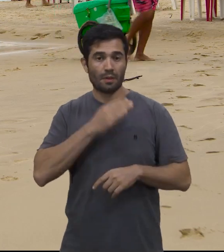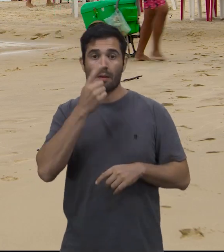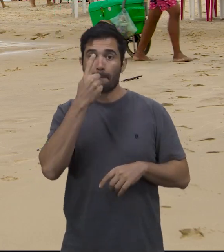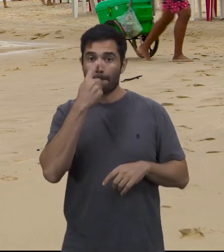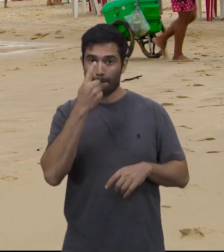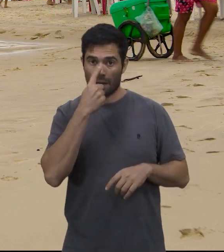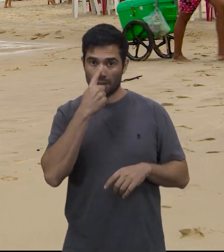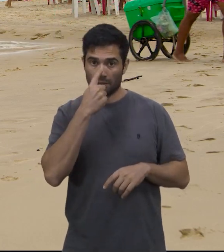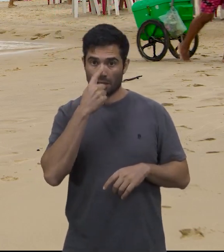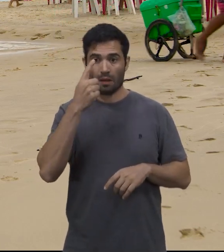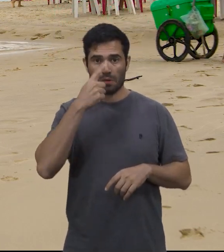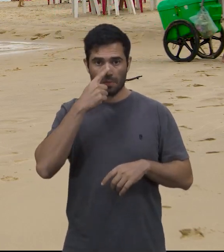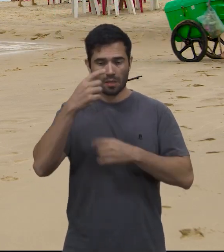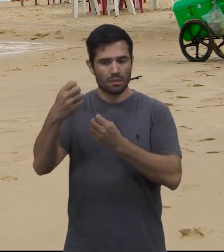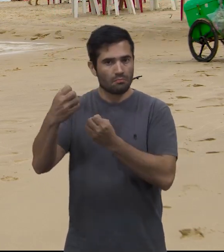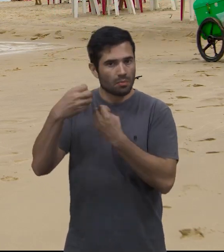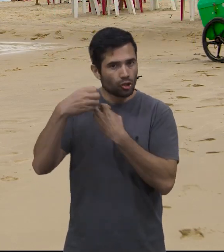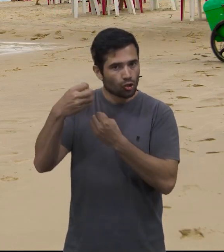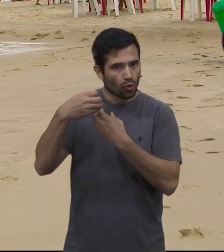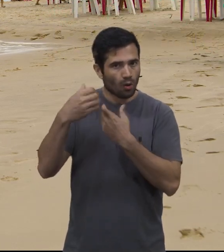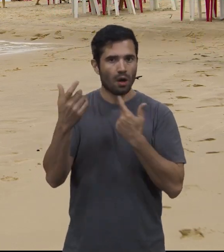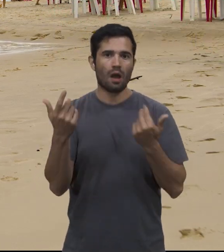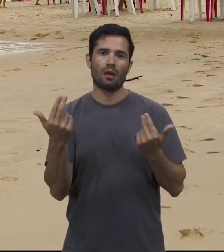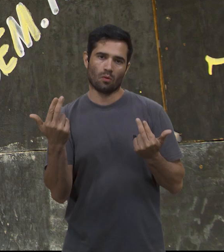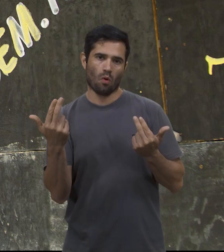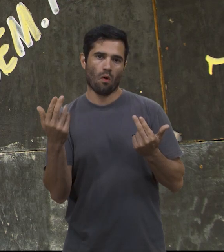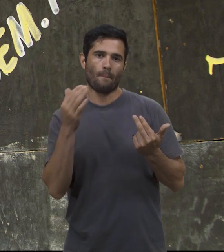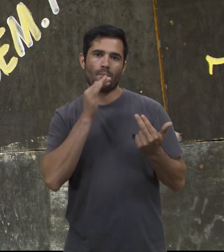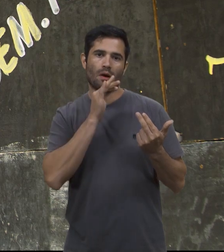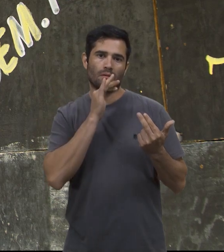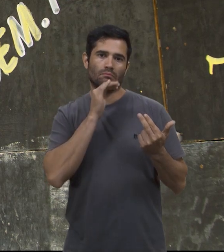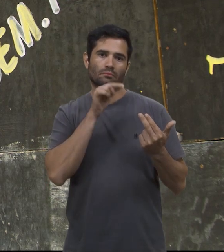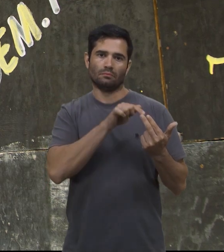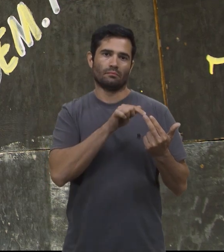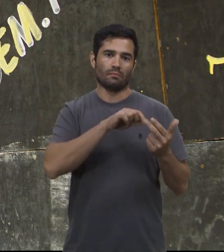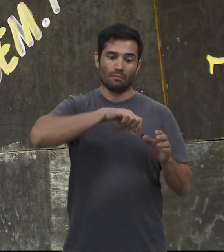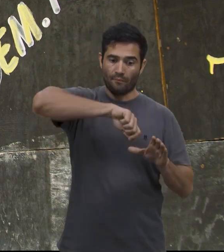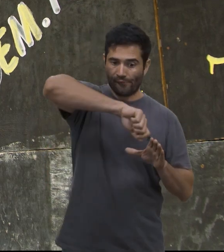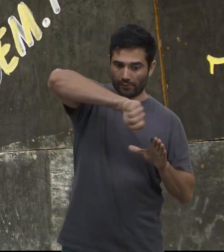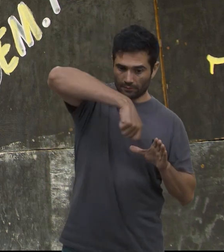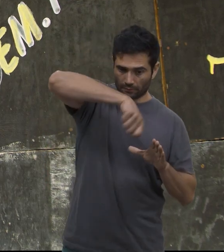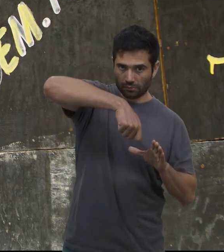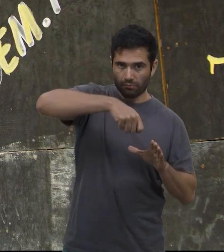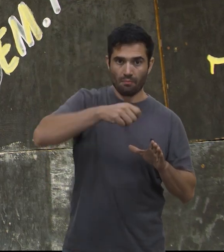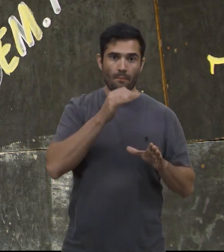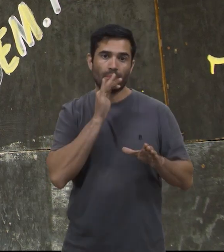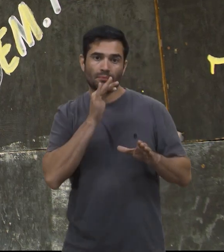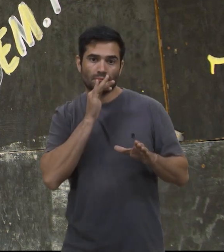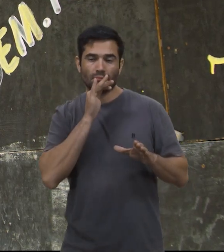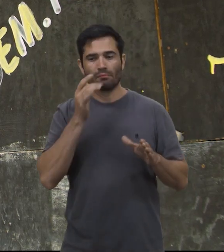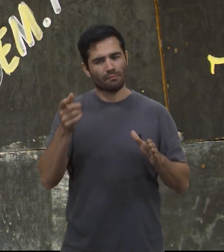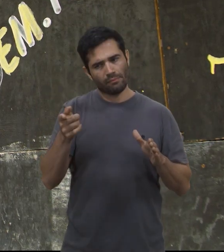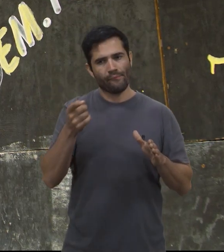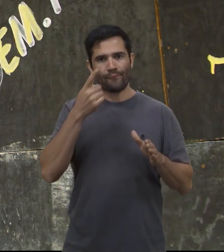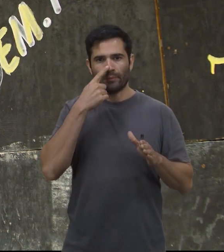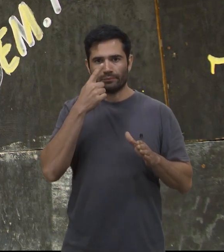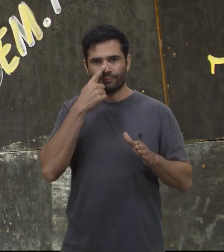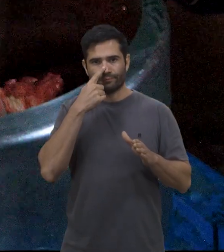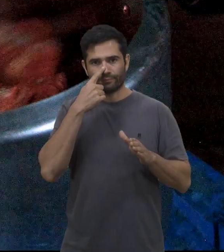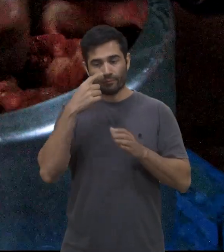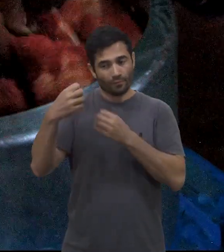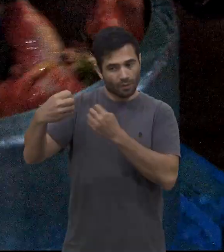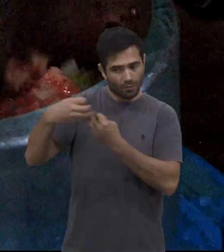com a minha mãe me ensinando, foi do mesmo jeito como da cozinha, né? Ela me